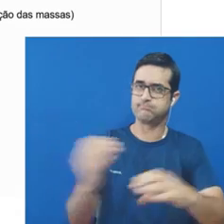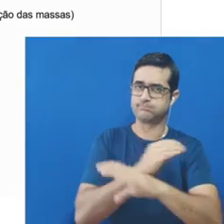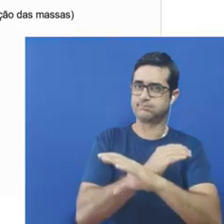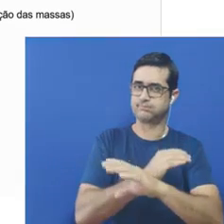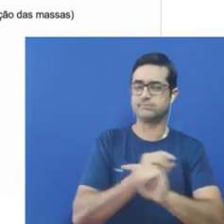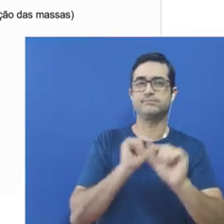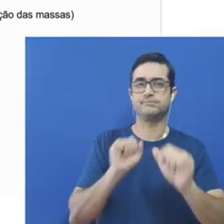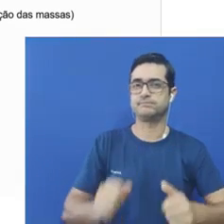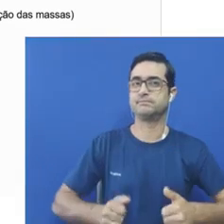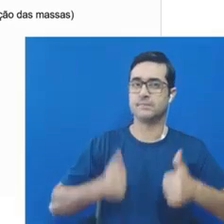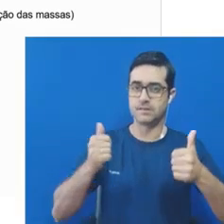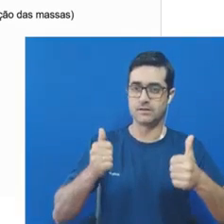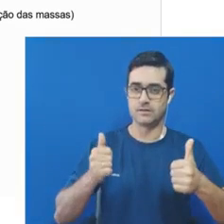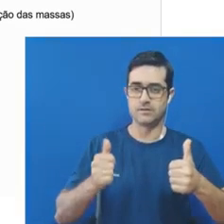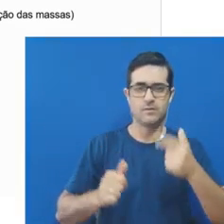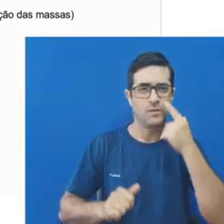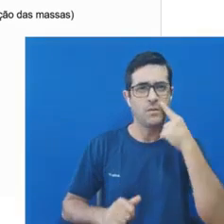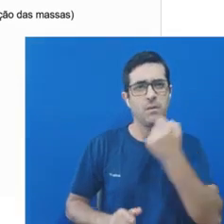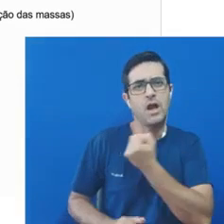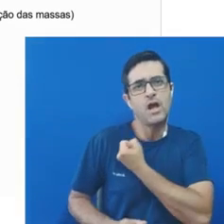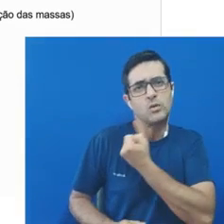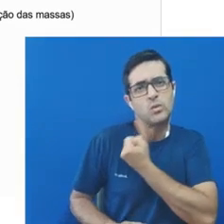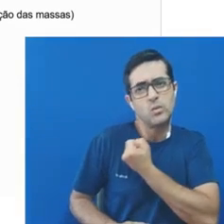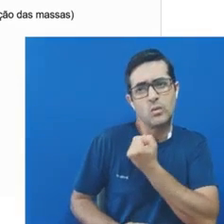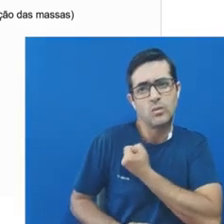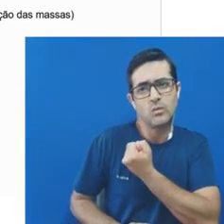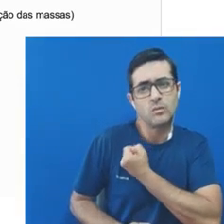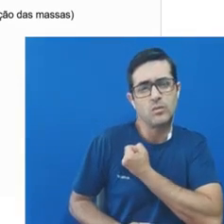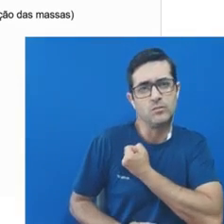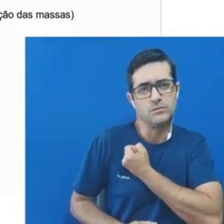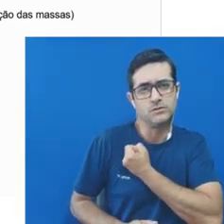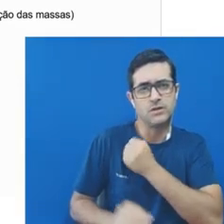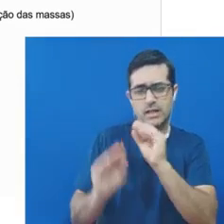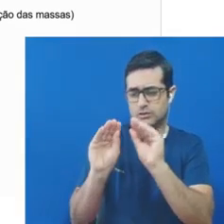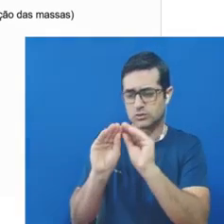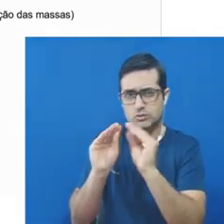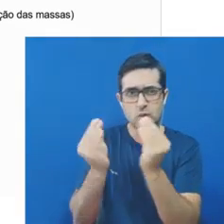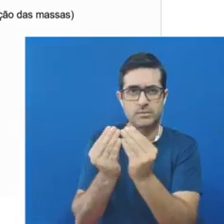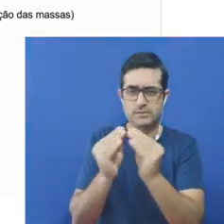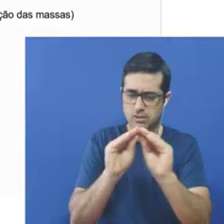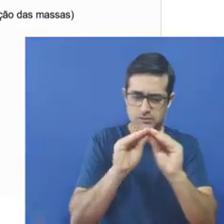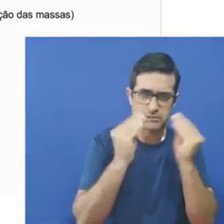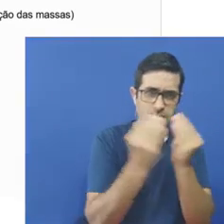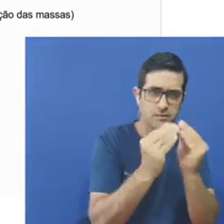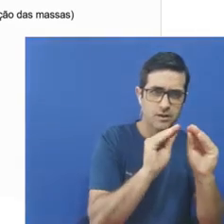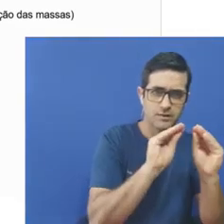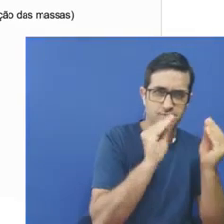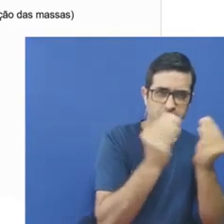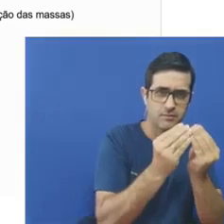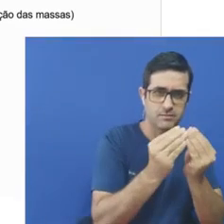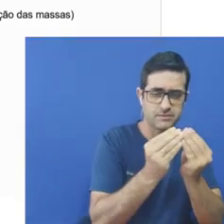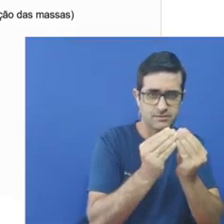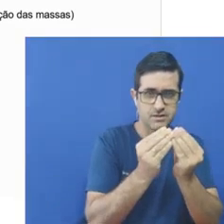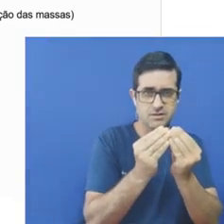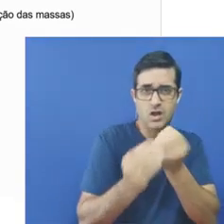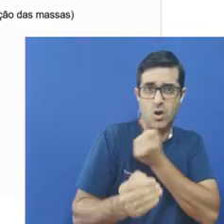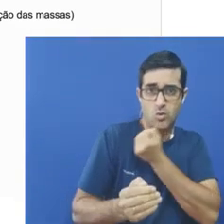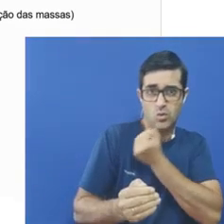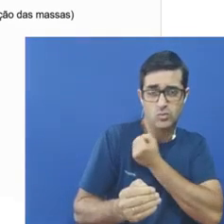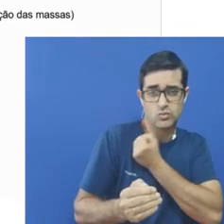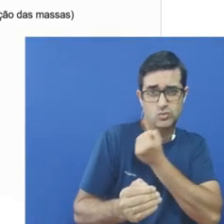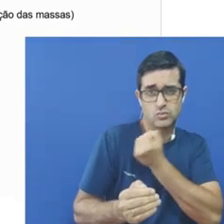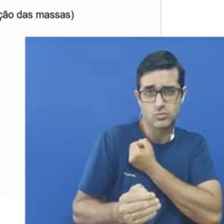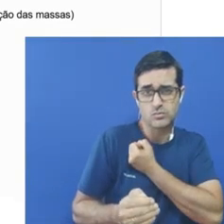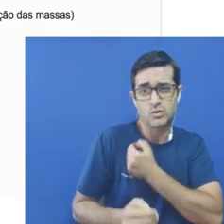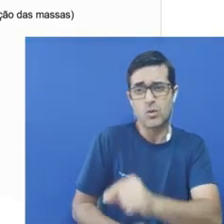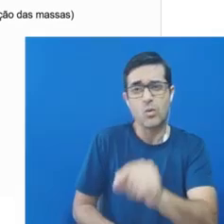O que são esses números à frente de cada uma das substâncias? Quando eu não tenho nada, que é o caso do